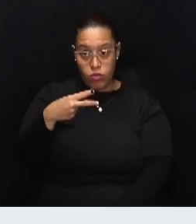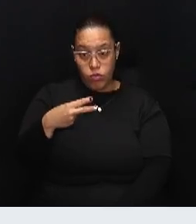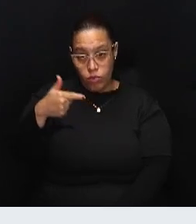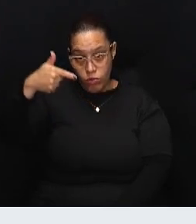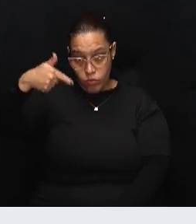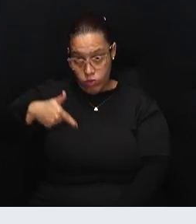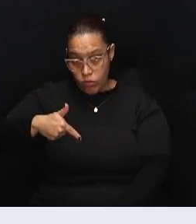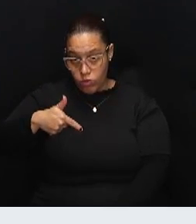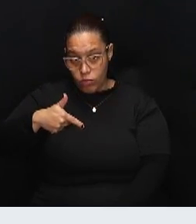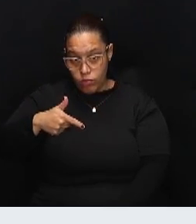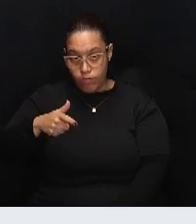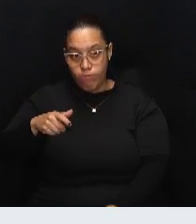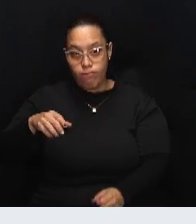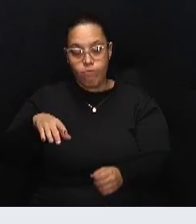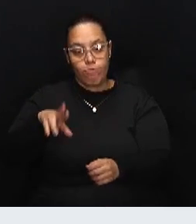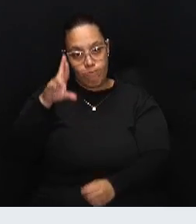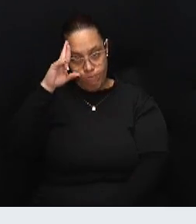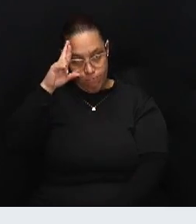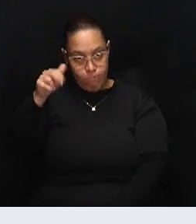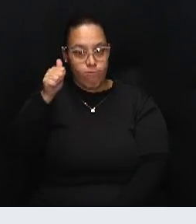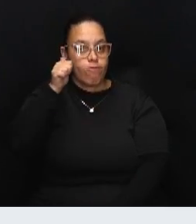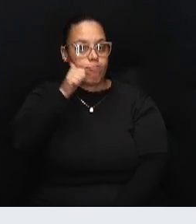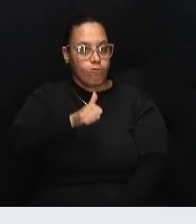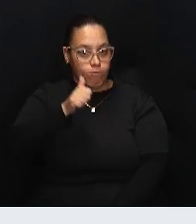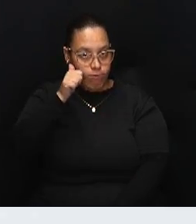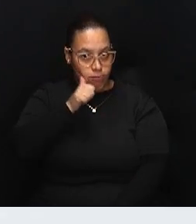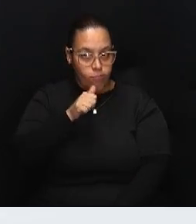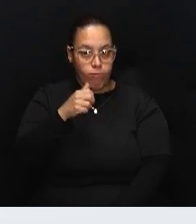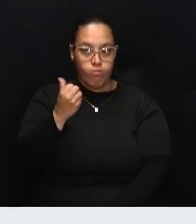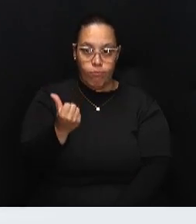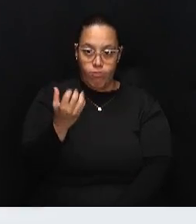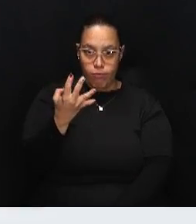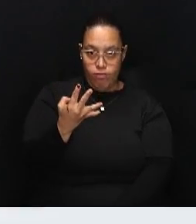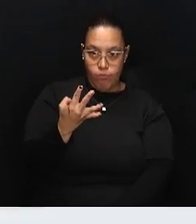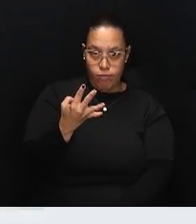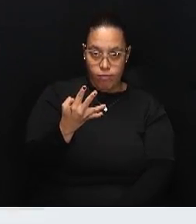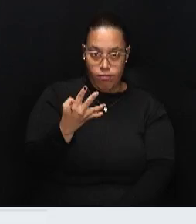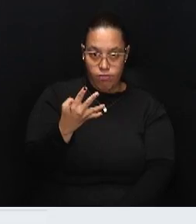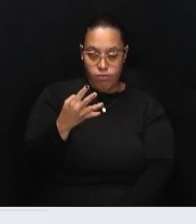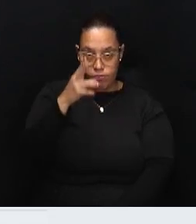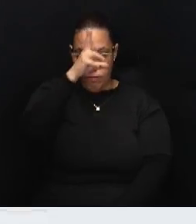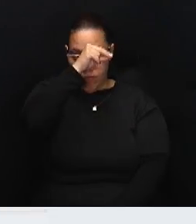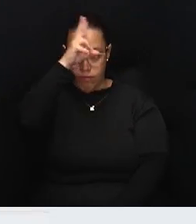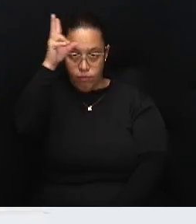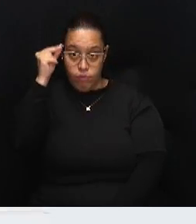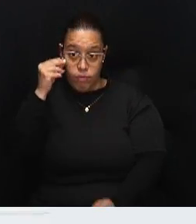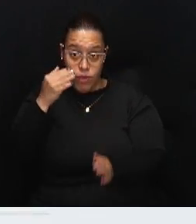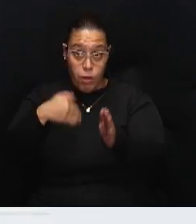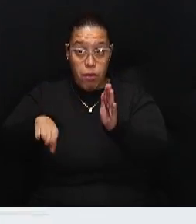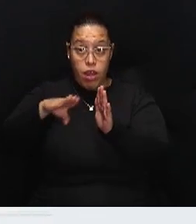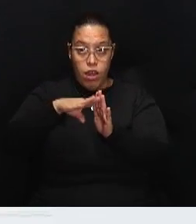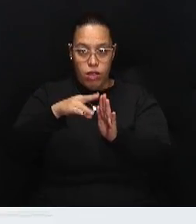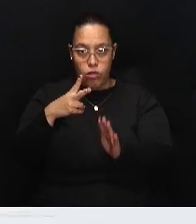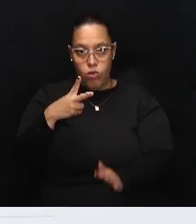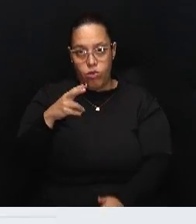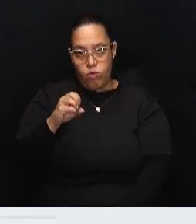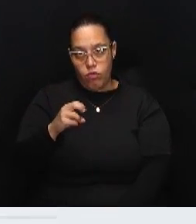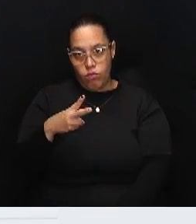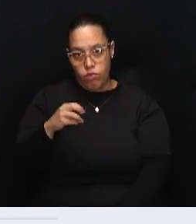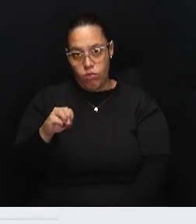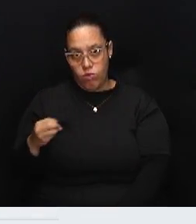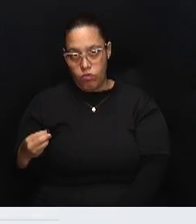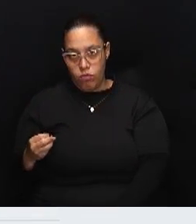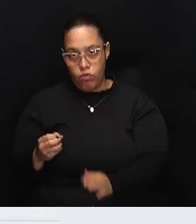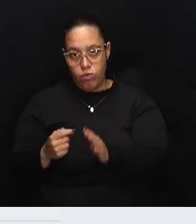apenas 727 são chefiados por mulheres. São 64 prefeituras a mais do que